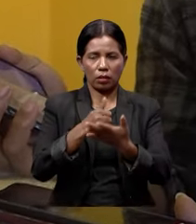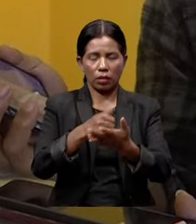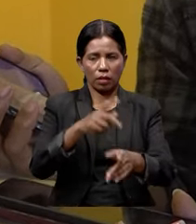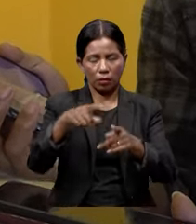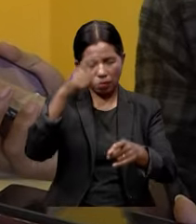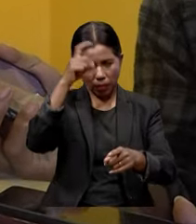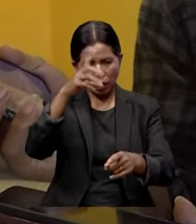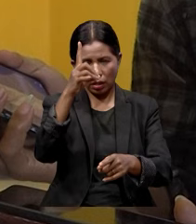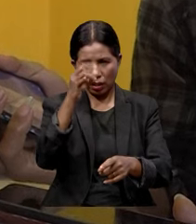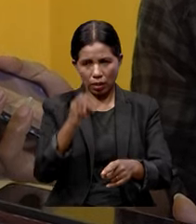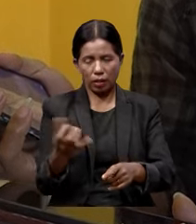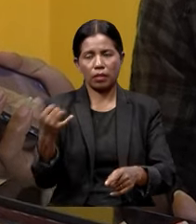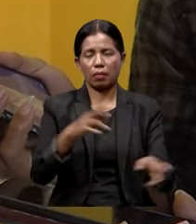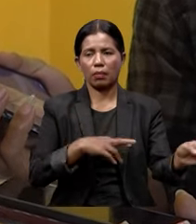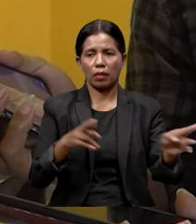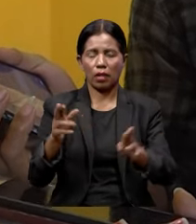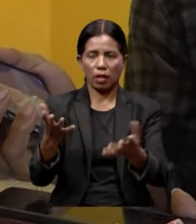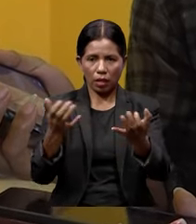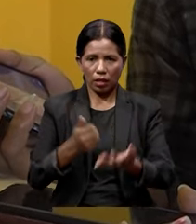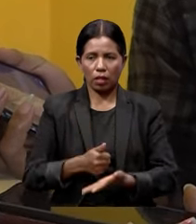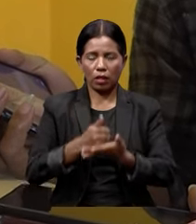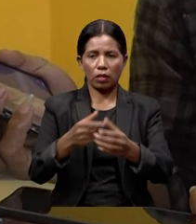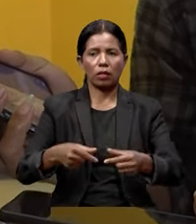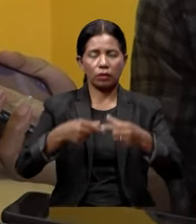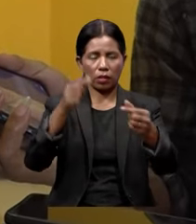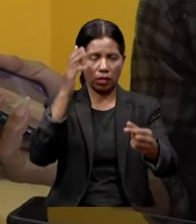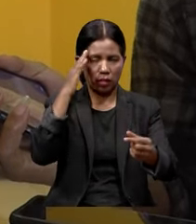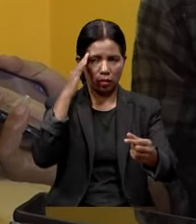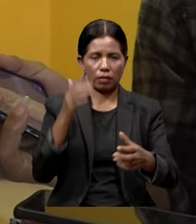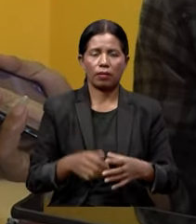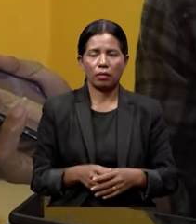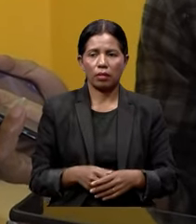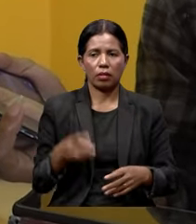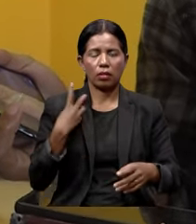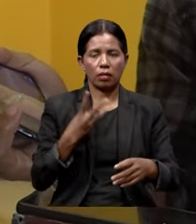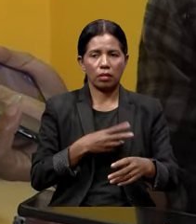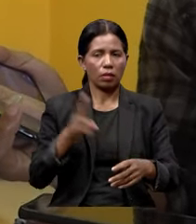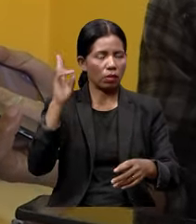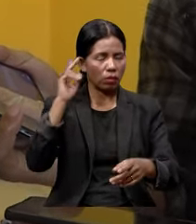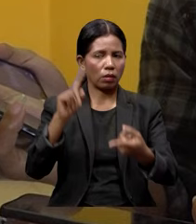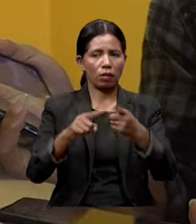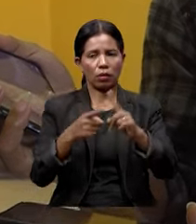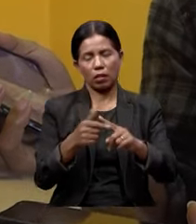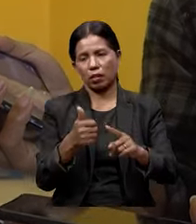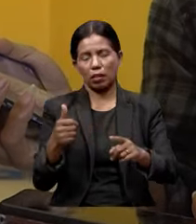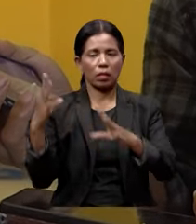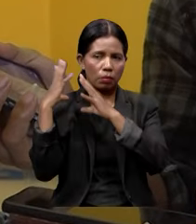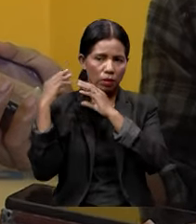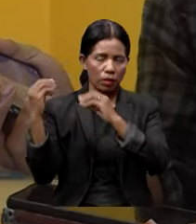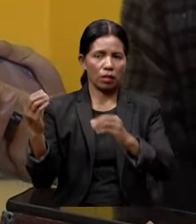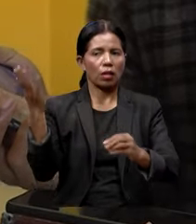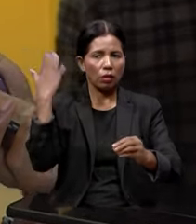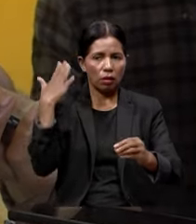Tenex Barbarak, Sira mas pronto a cara ajuda, foi a noite. Nem é, e se rona mas de mal ser uma Tenex experiência, ser uma